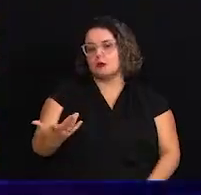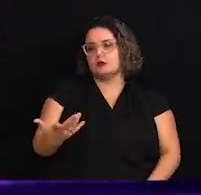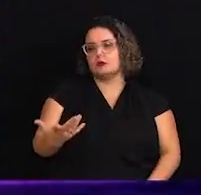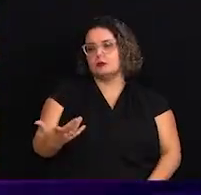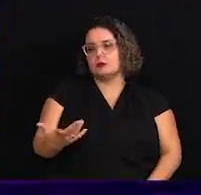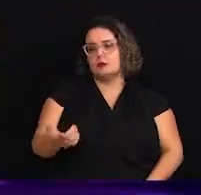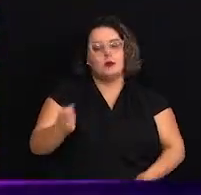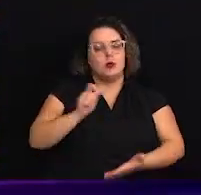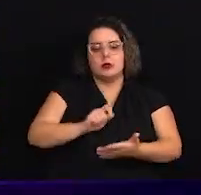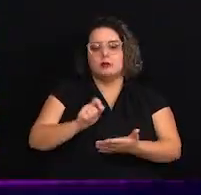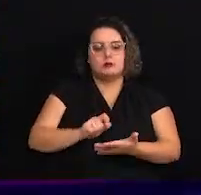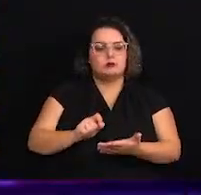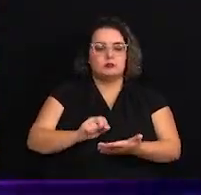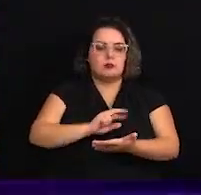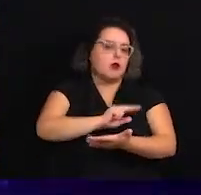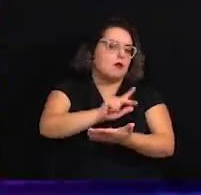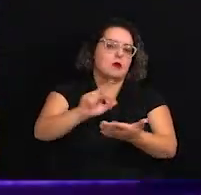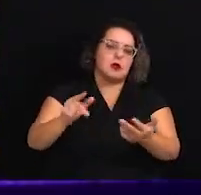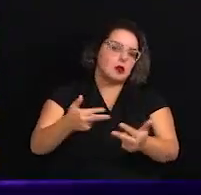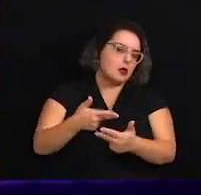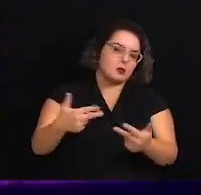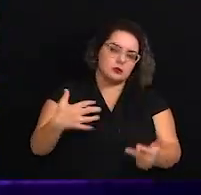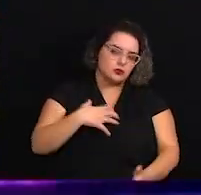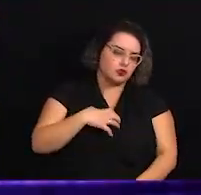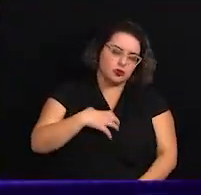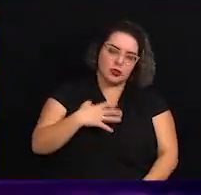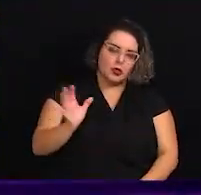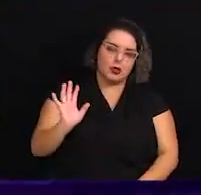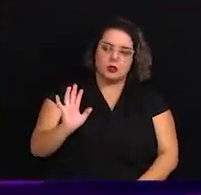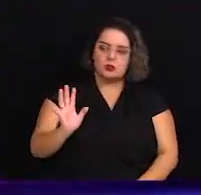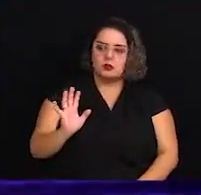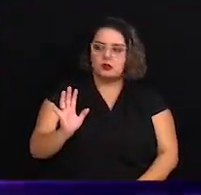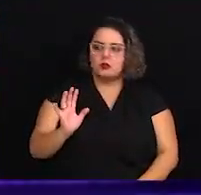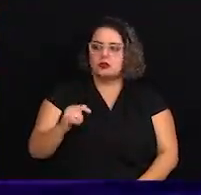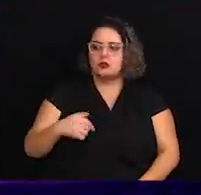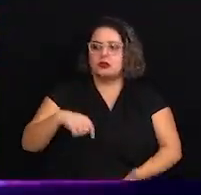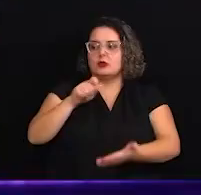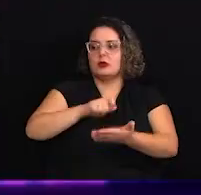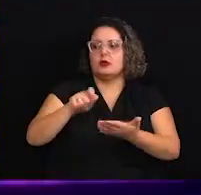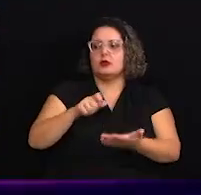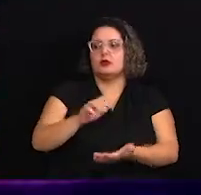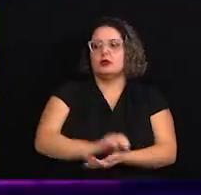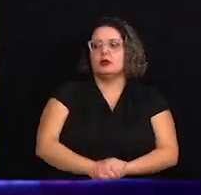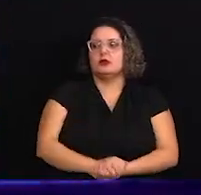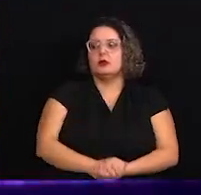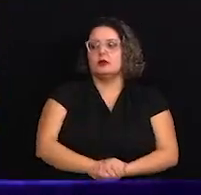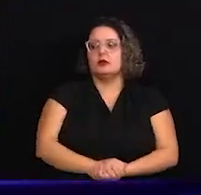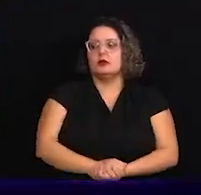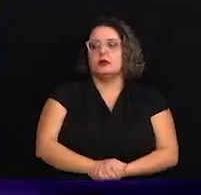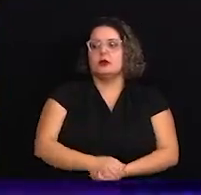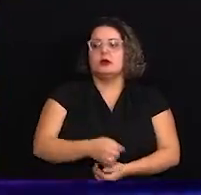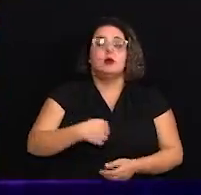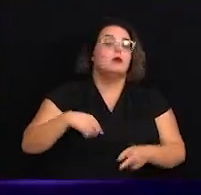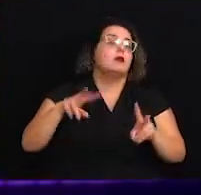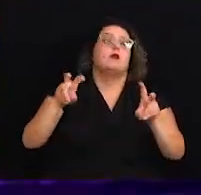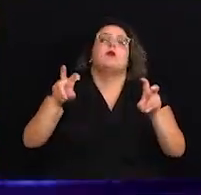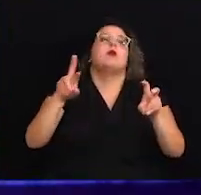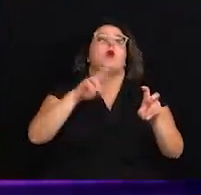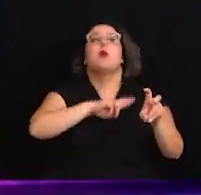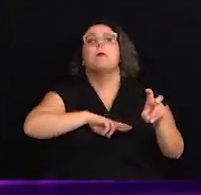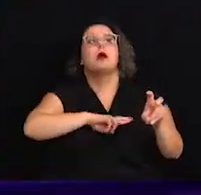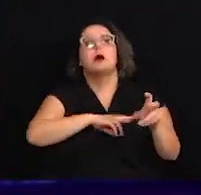escrevo sobre variadas formas, entendeu? Eu não sou um escritor que fala, escrevo sobre romance de